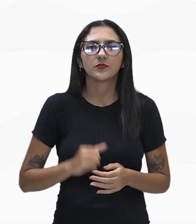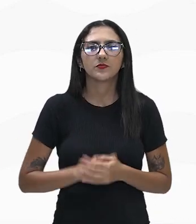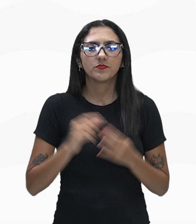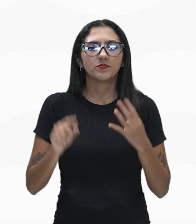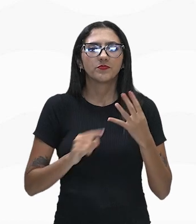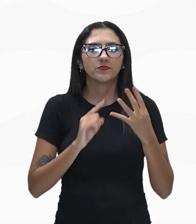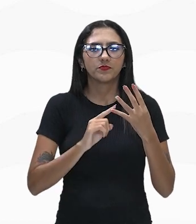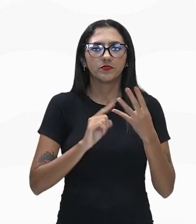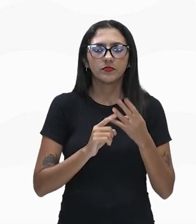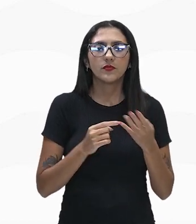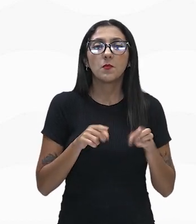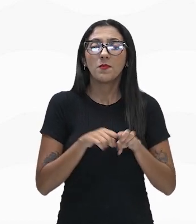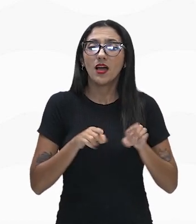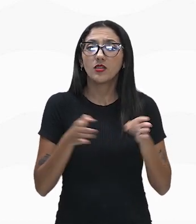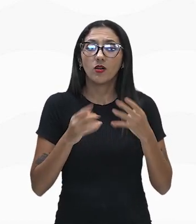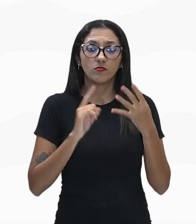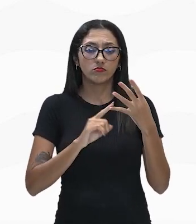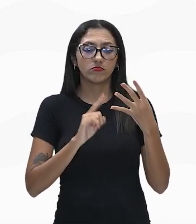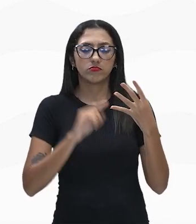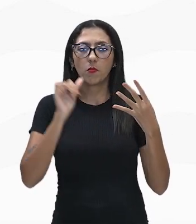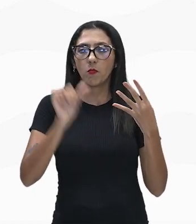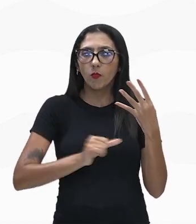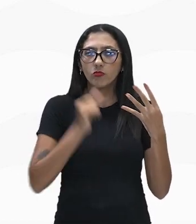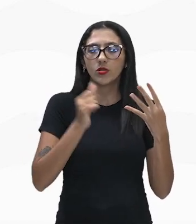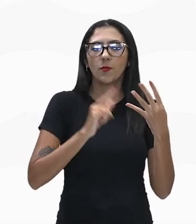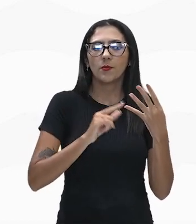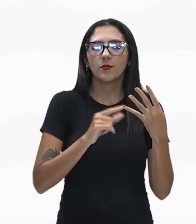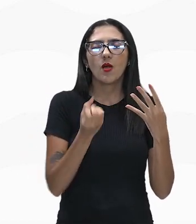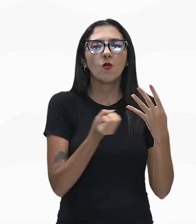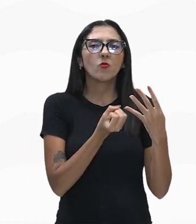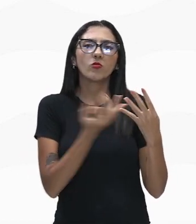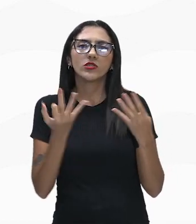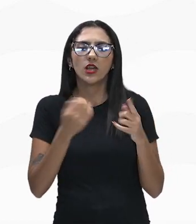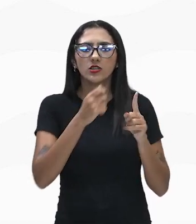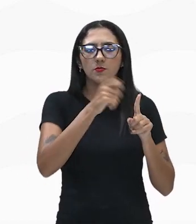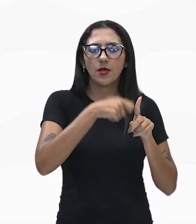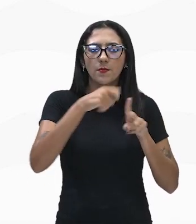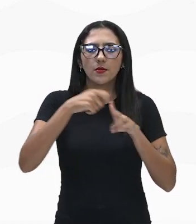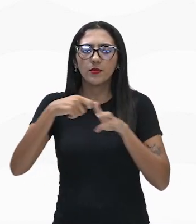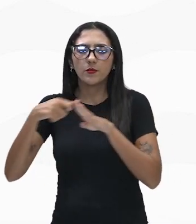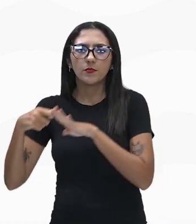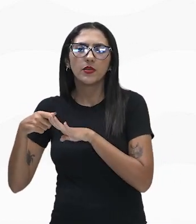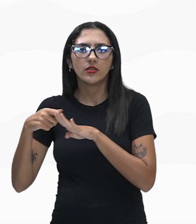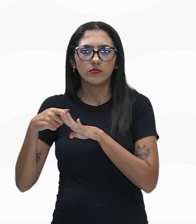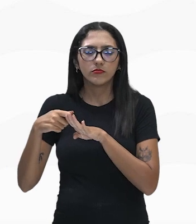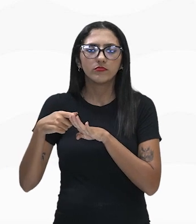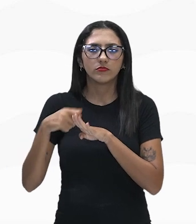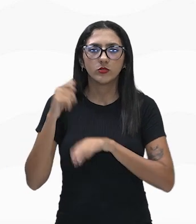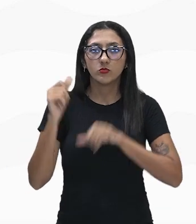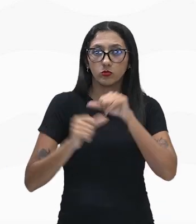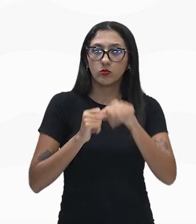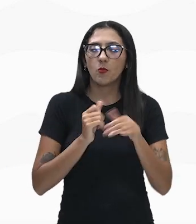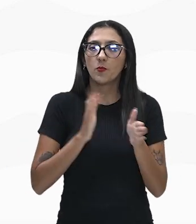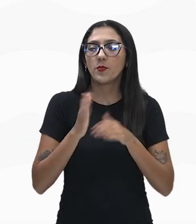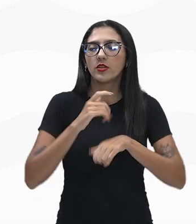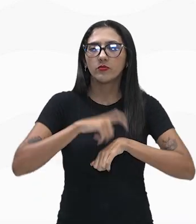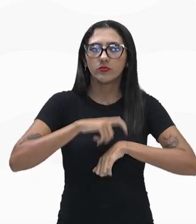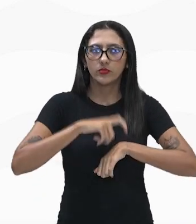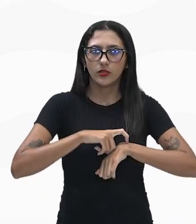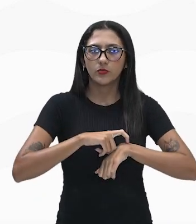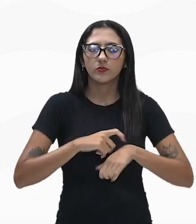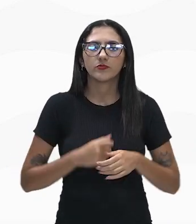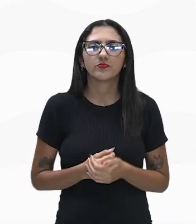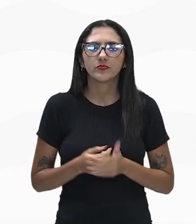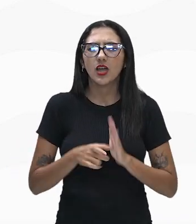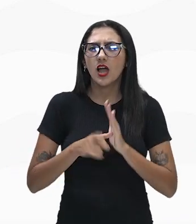1,56%. Porém, agora a gente alterou o número de parcelas, tá? Então, alteramos o tempo. Antes